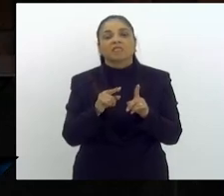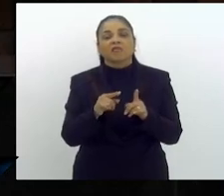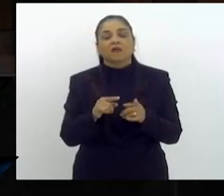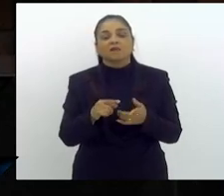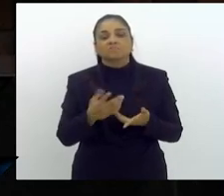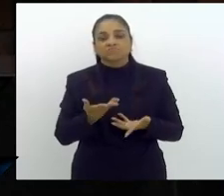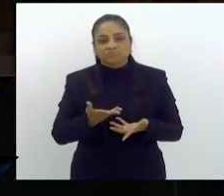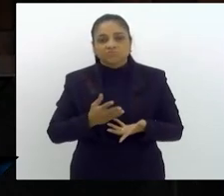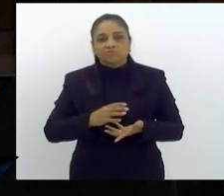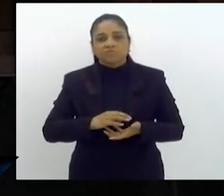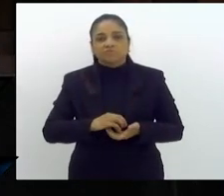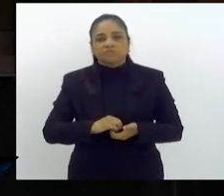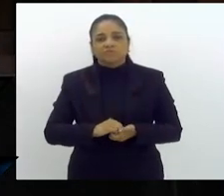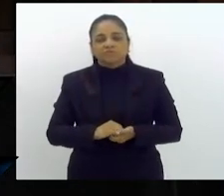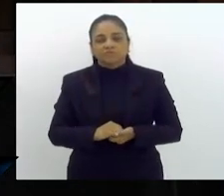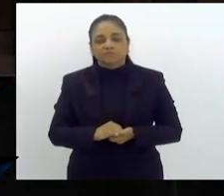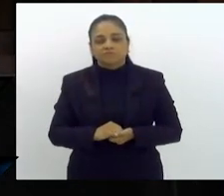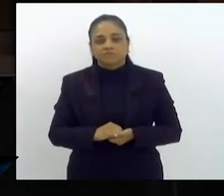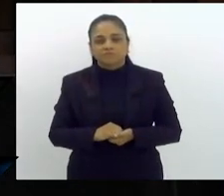a